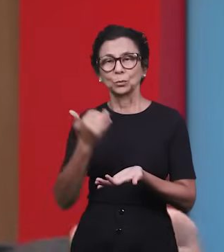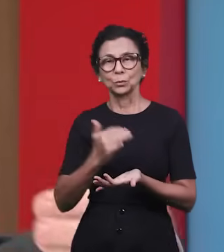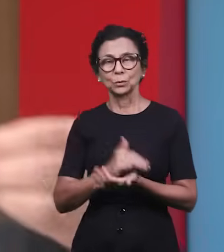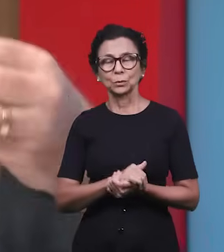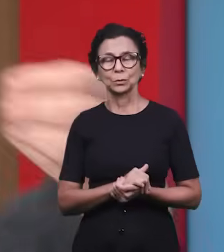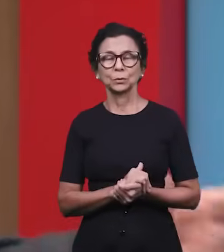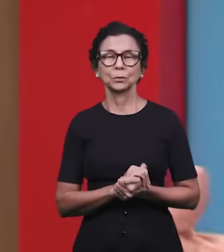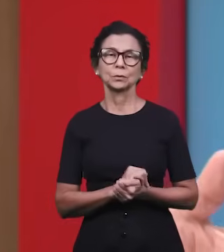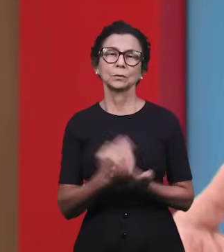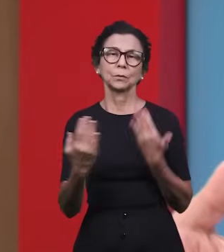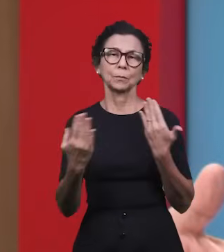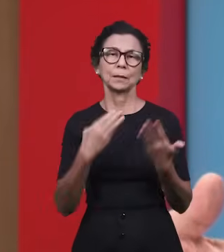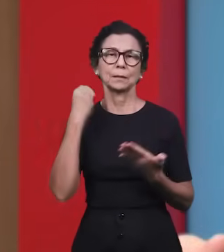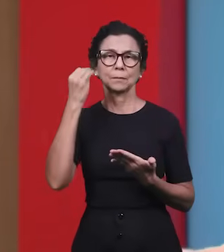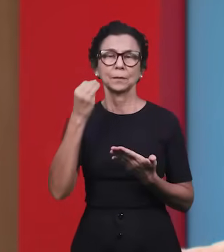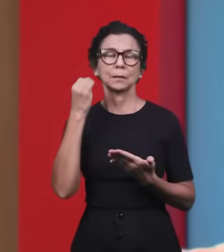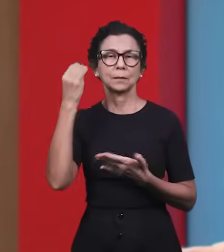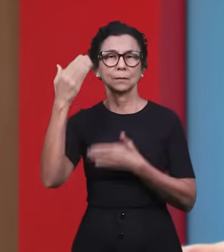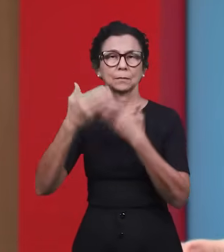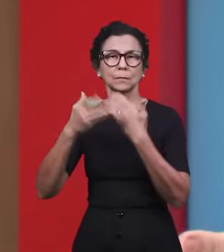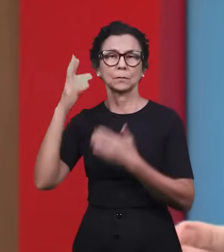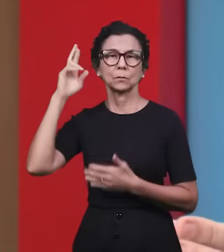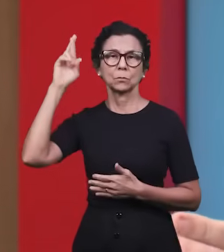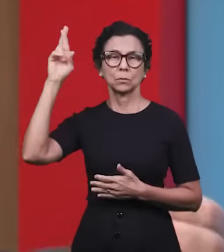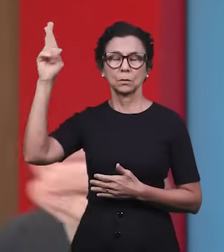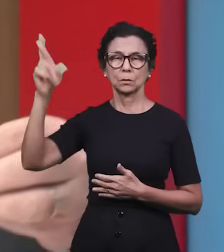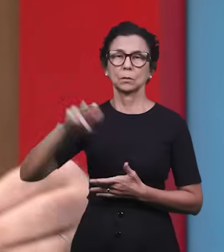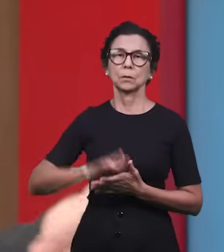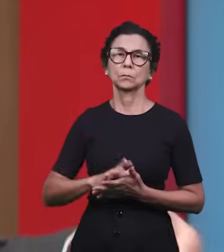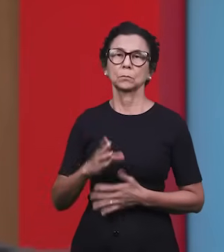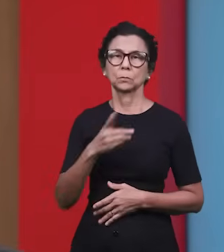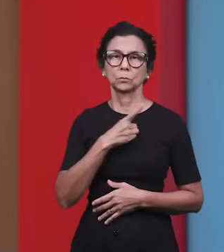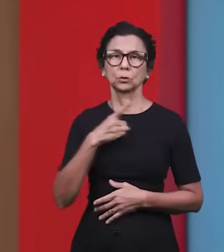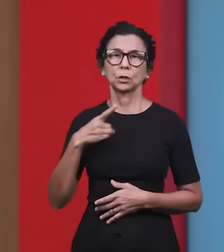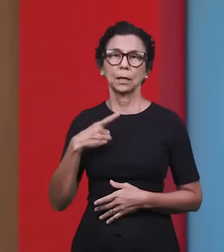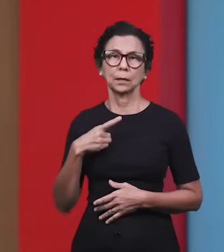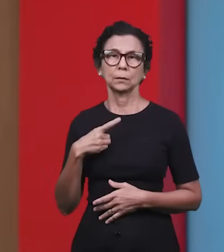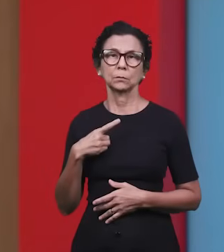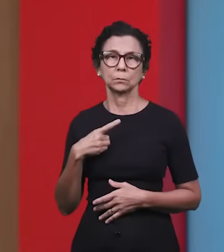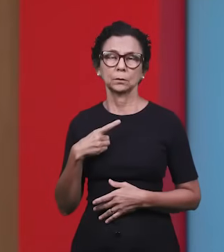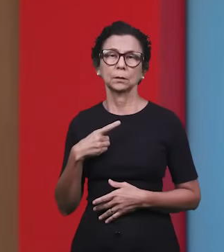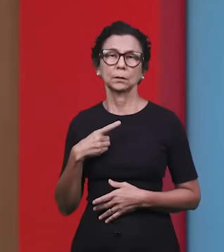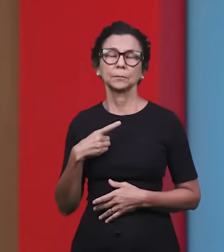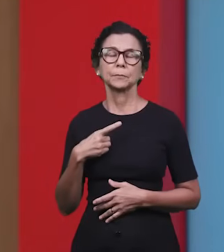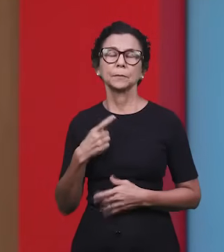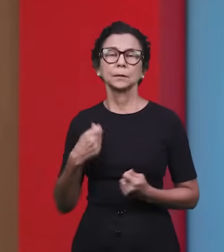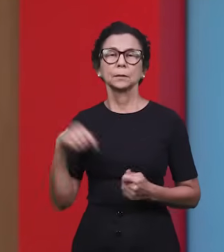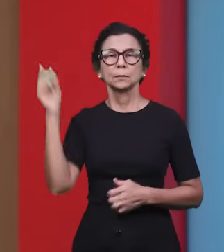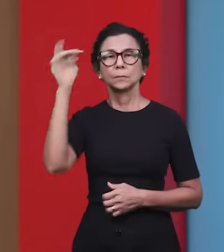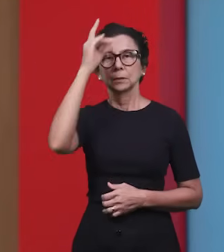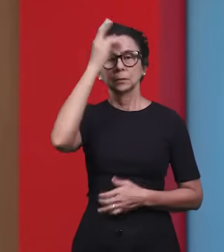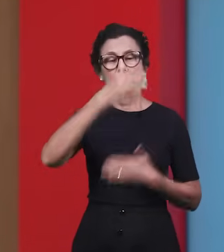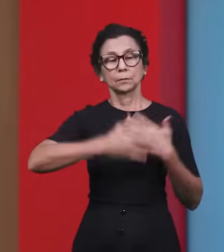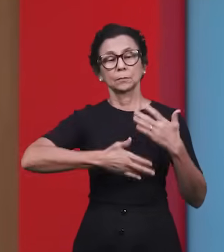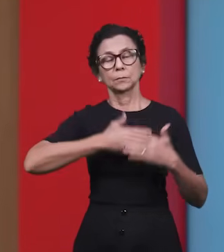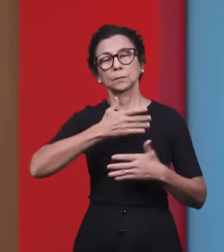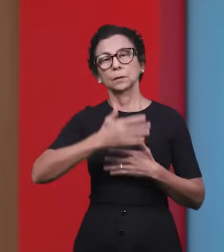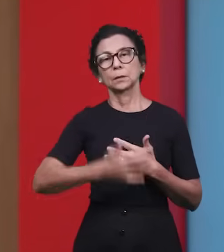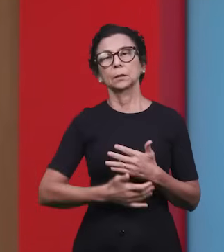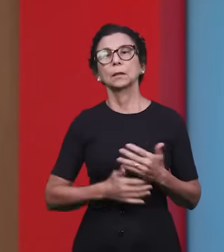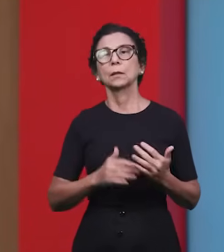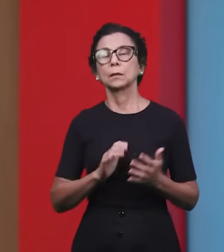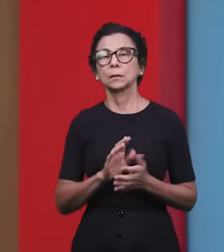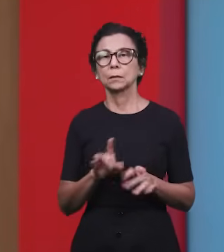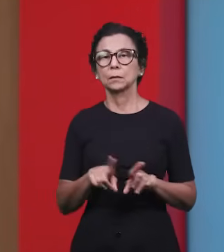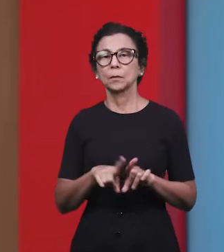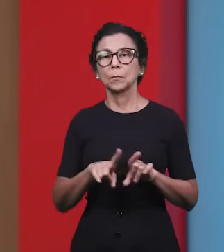maravilhosas que o Senhor nos dá na sua presença. Ele tem de ser cheio do Espírito Santo, nós vamos ver isso mais adiante, mas tem de ser uma